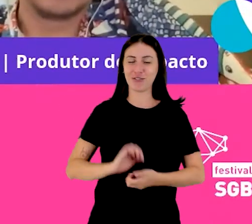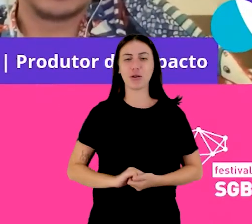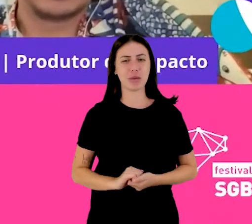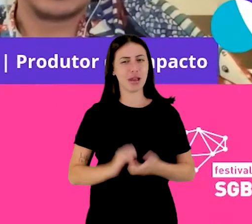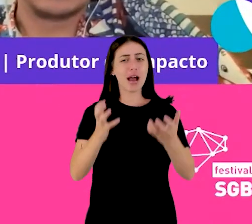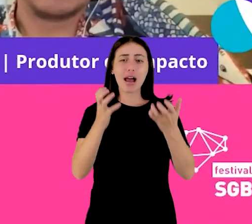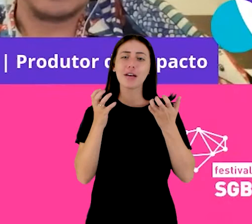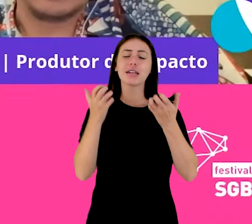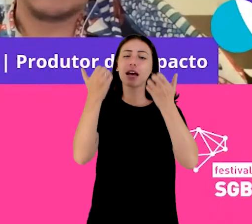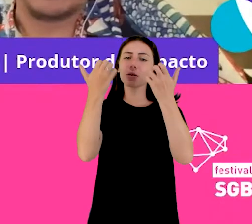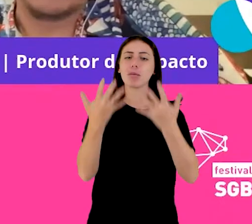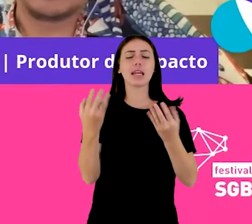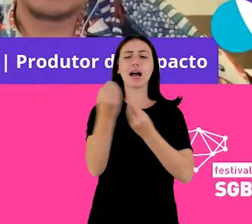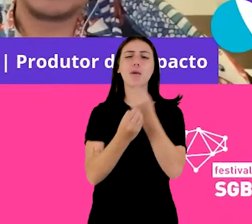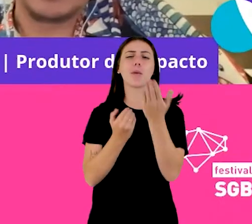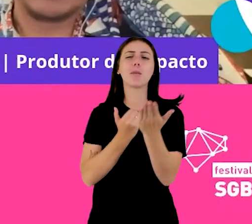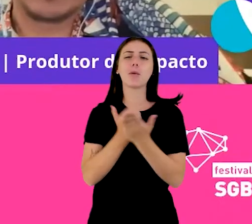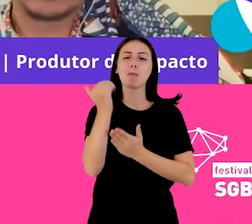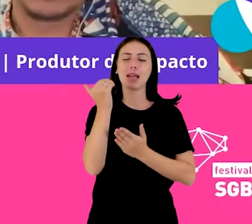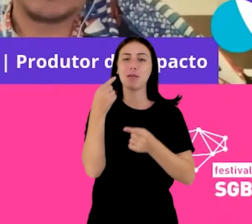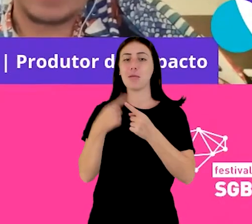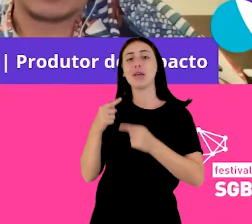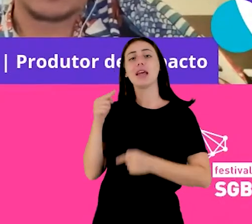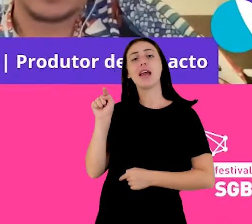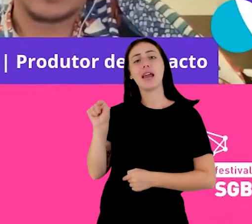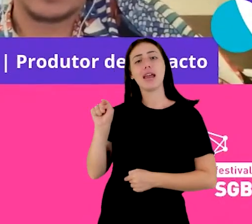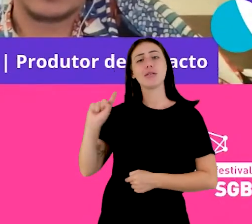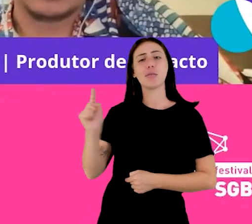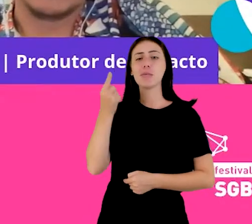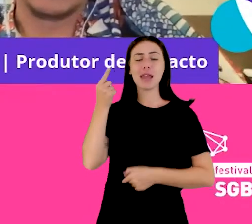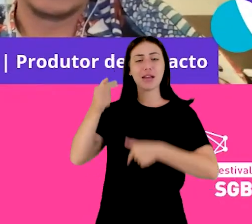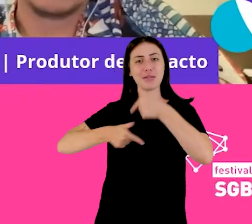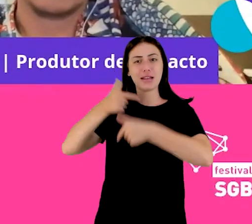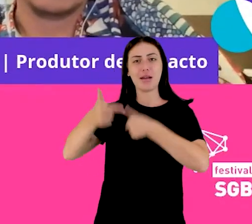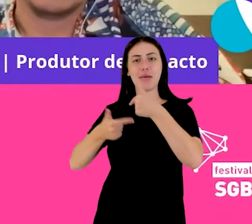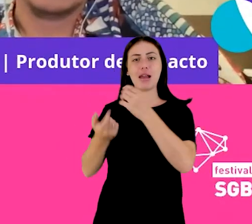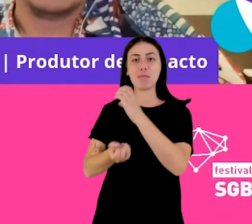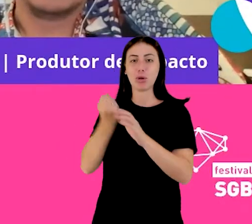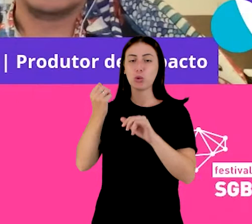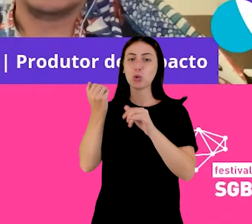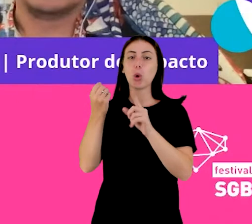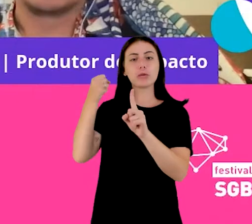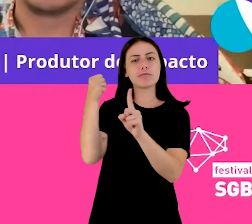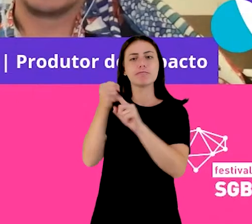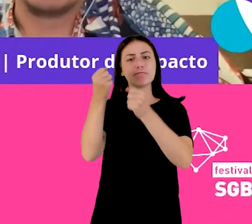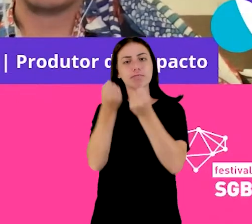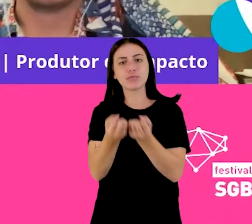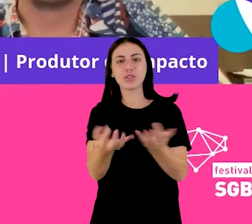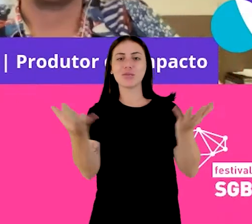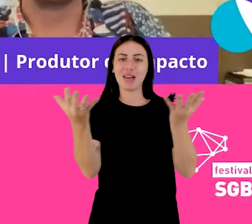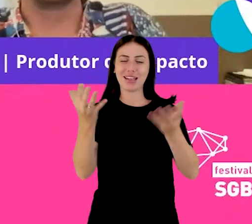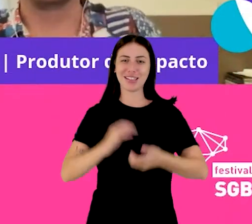né? Porque também é o meu primeiro trabalho como produtor de impacto nesse modelo, e aconteceu de uma